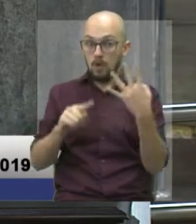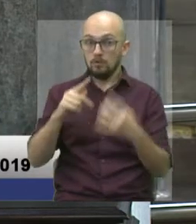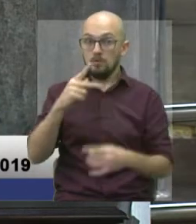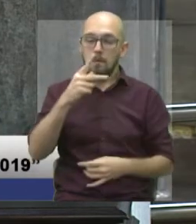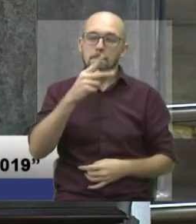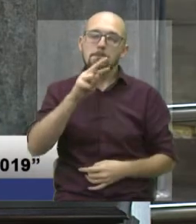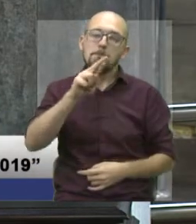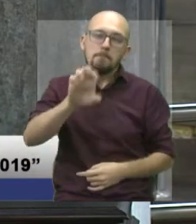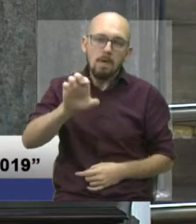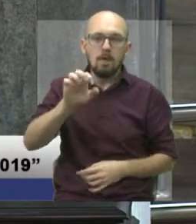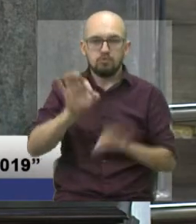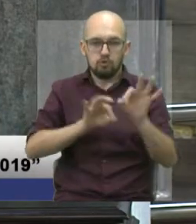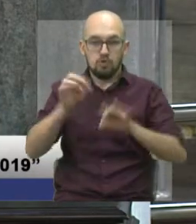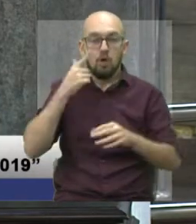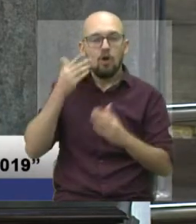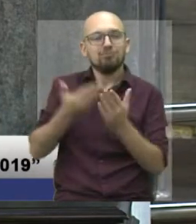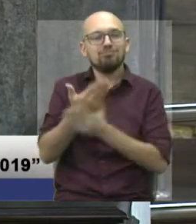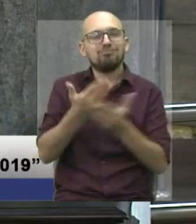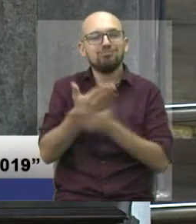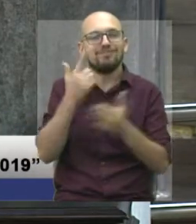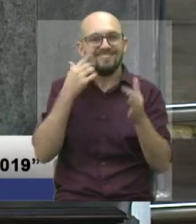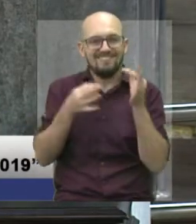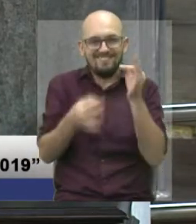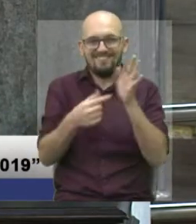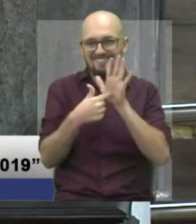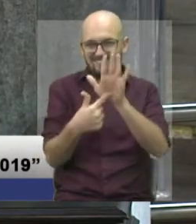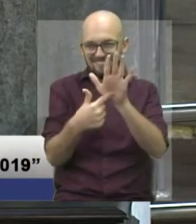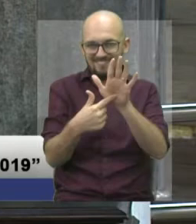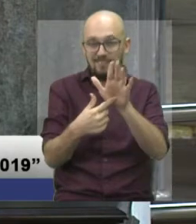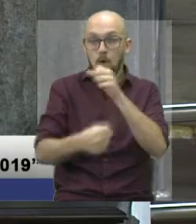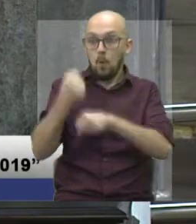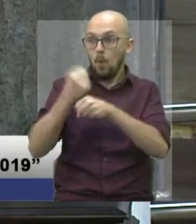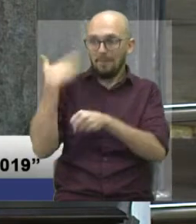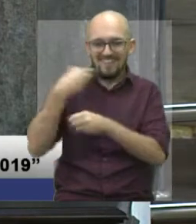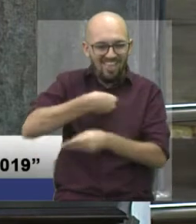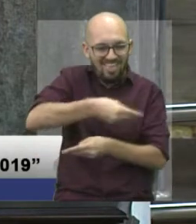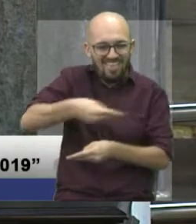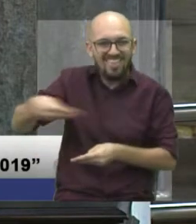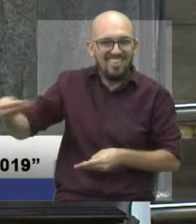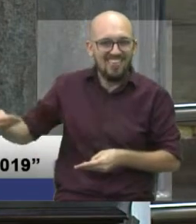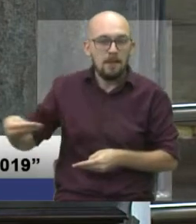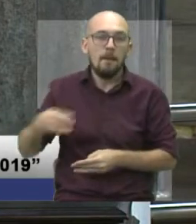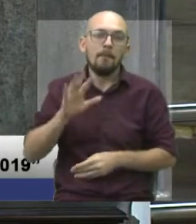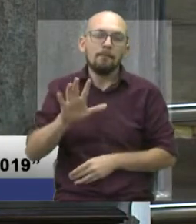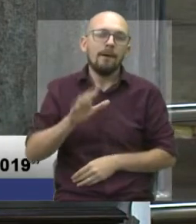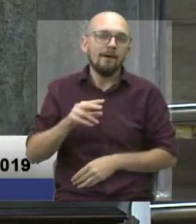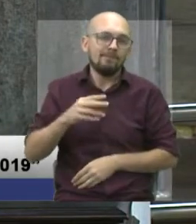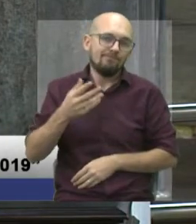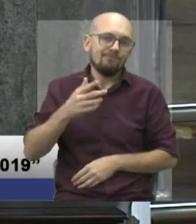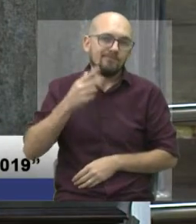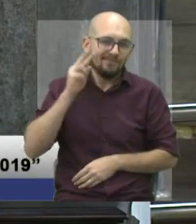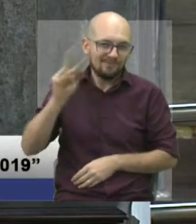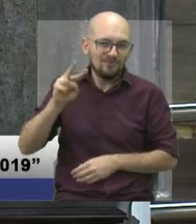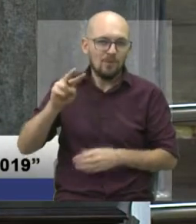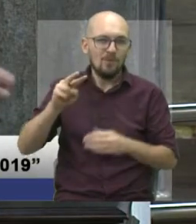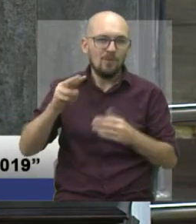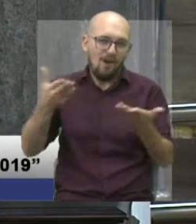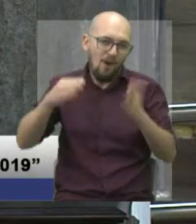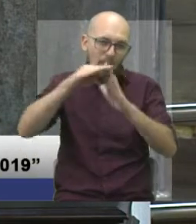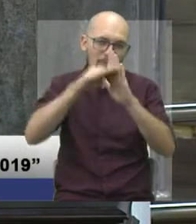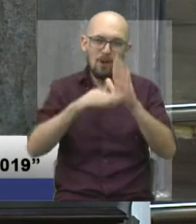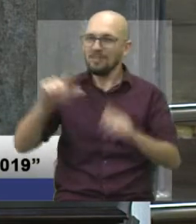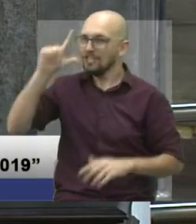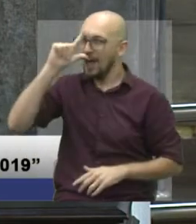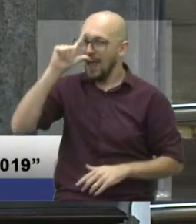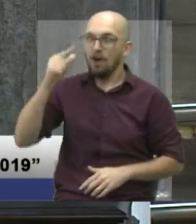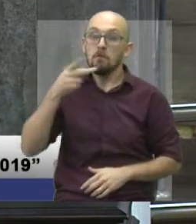aí eu trouxe eles impressos. Ano passado eu trouxe um para cada um, só que assim, São Paulo sem papel, você viu o programa do governador Geraldo Alckmin? Então a gente